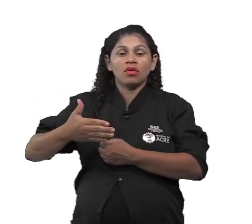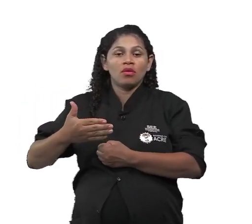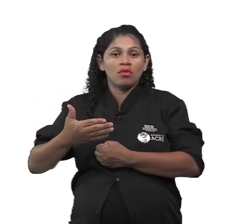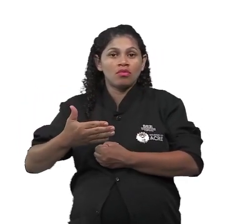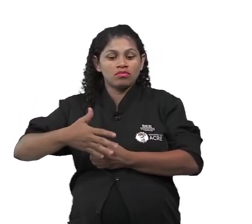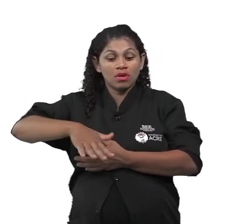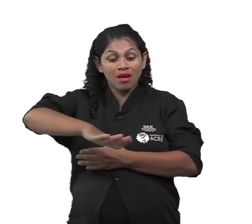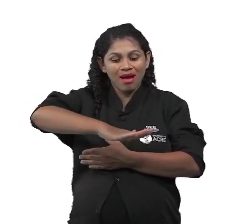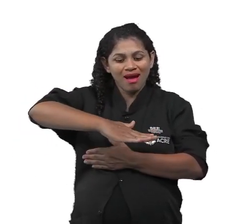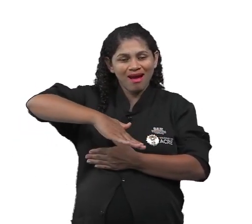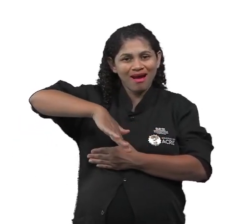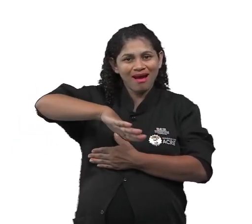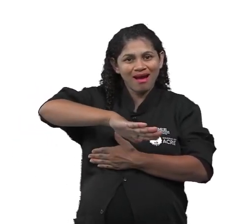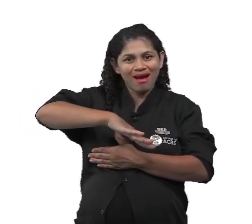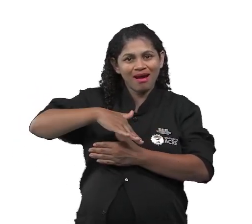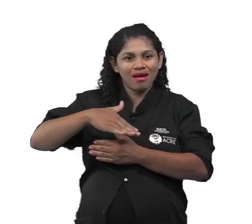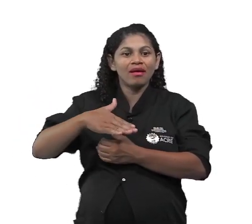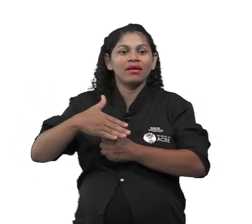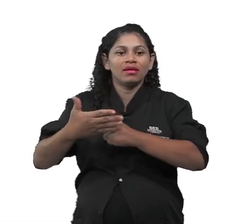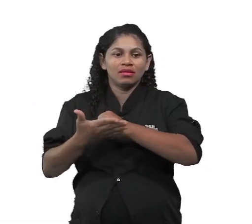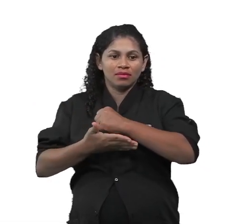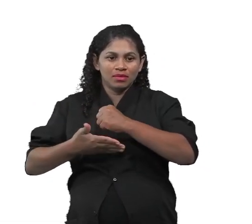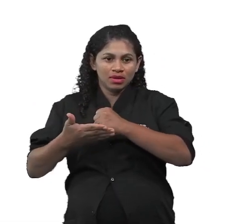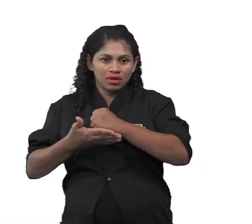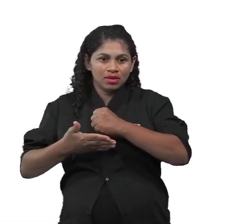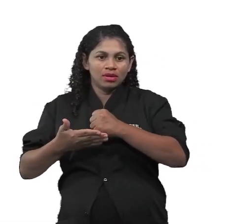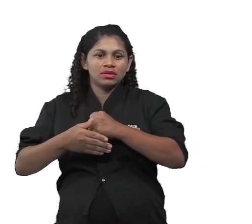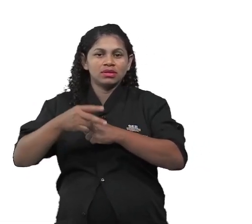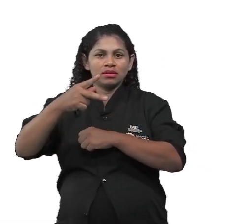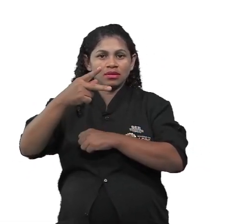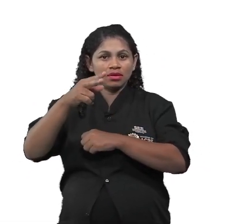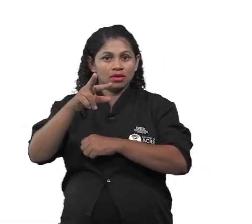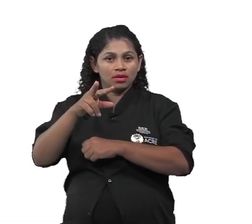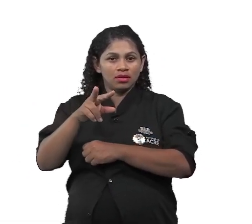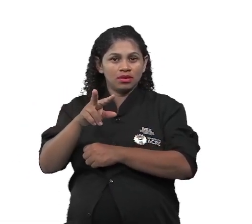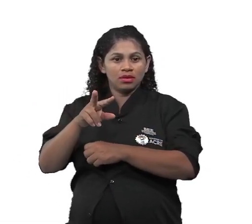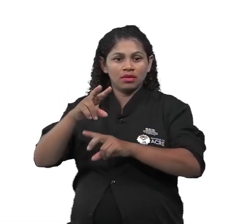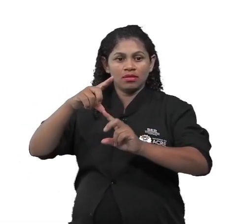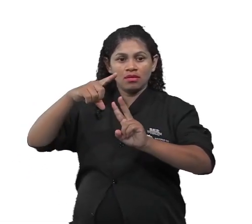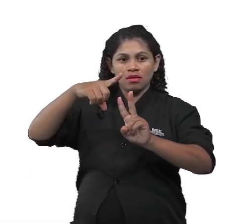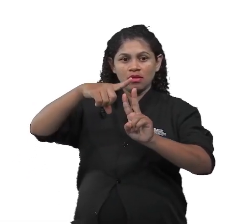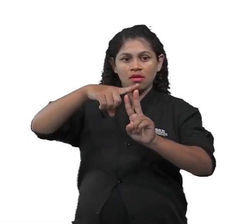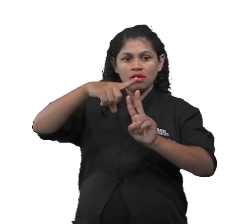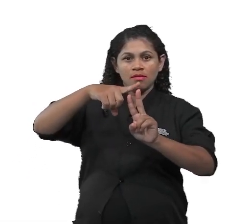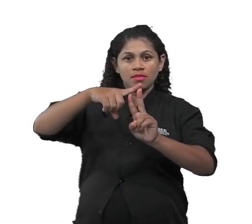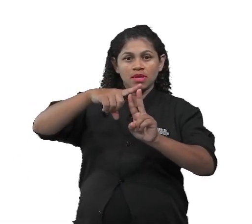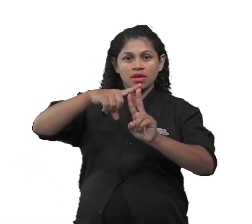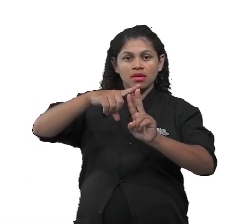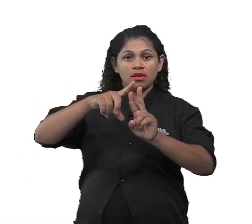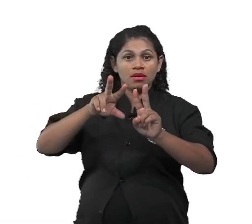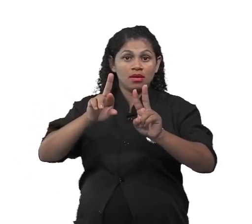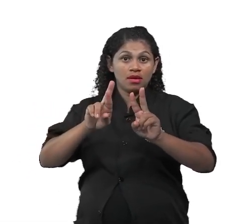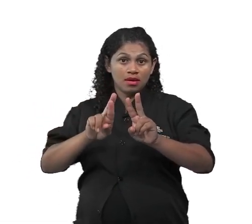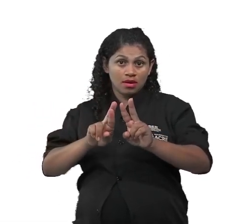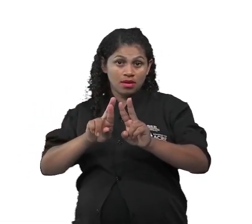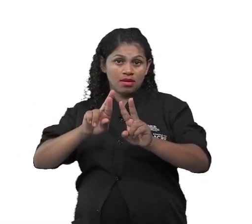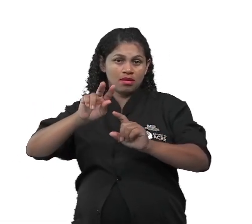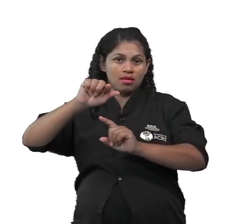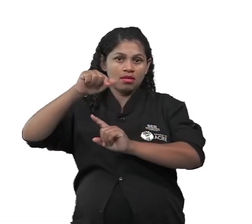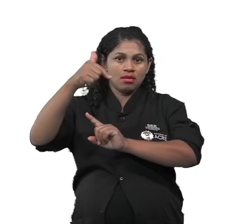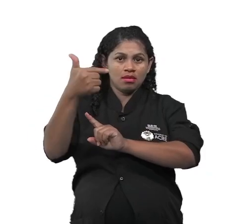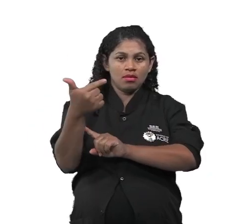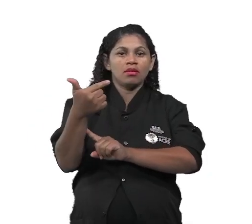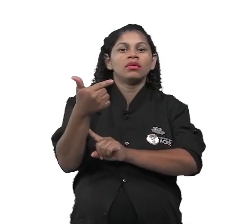a altura. A área da base é uma circunferência. Então aqui nós temos πr ao quadrado. E a